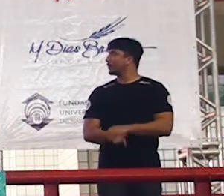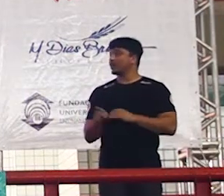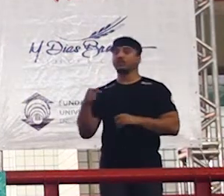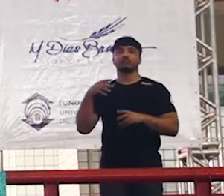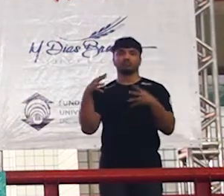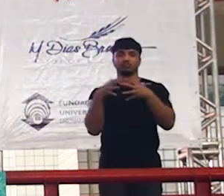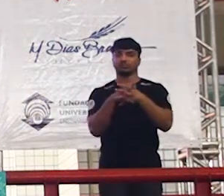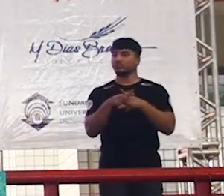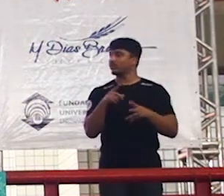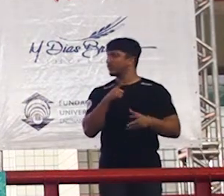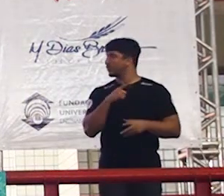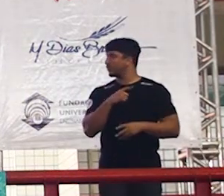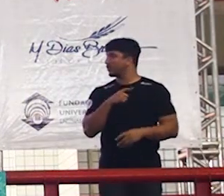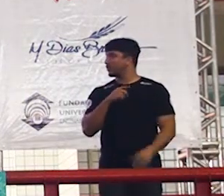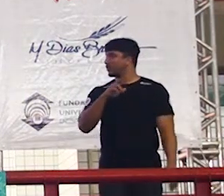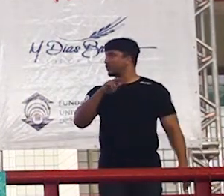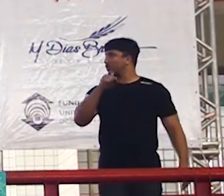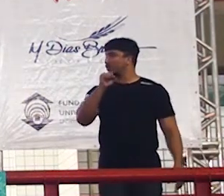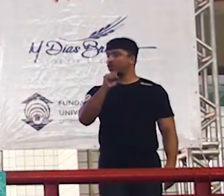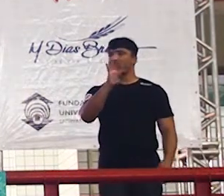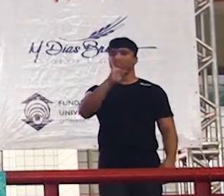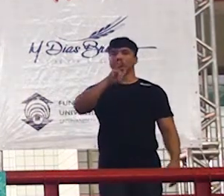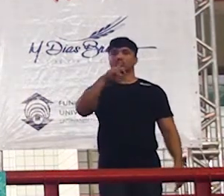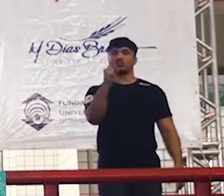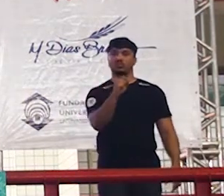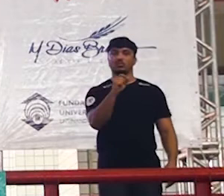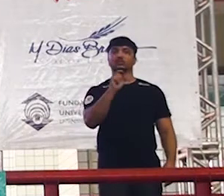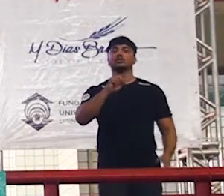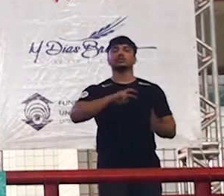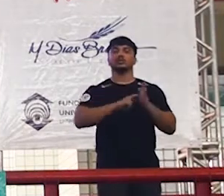gente. Rastilho, o que é rastilho?